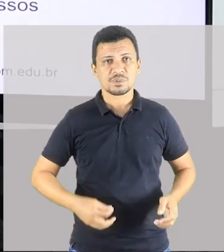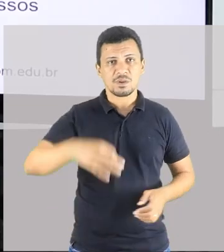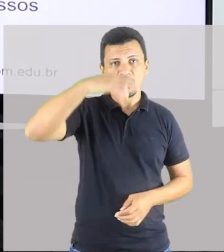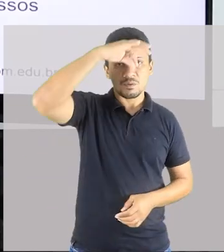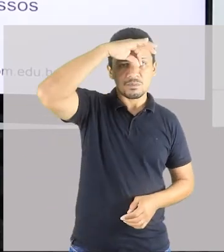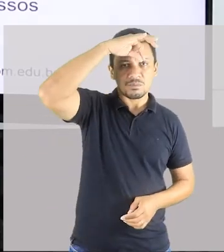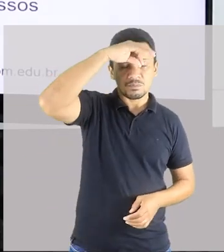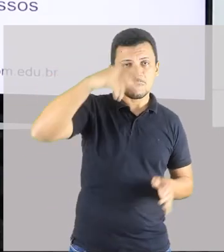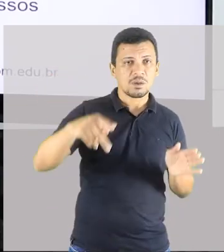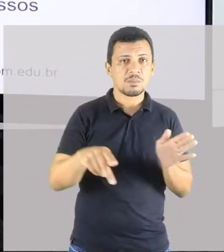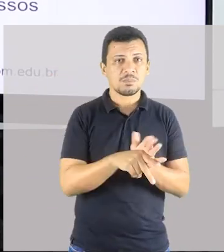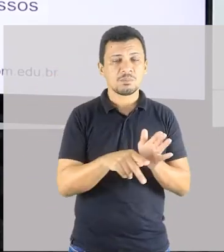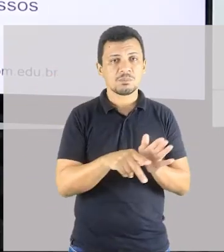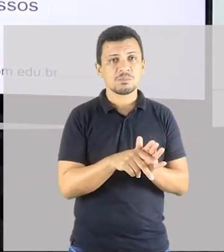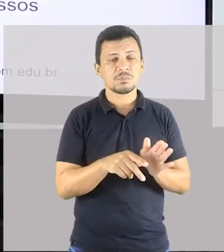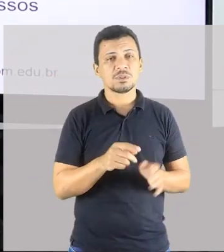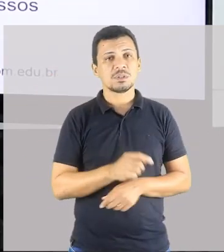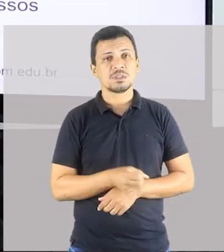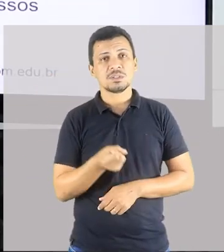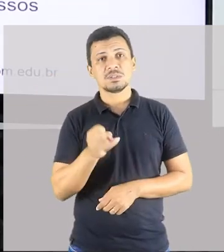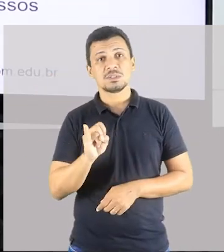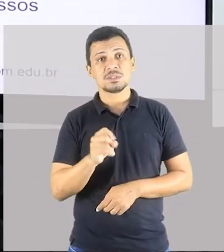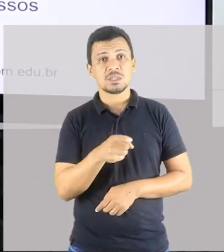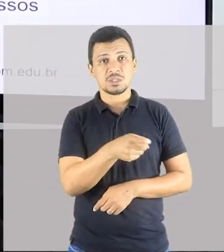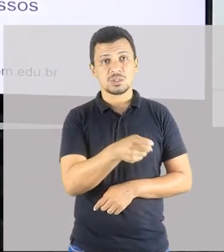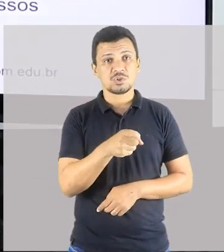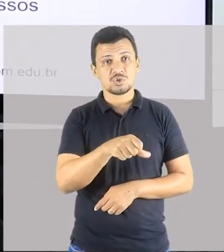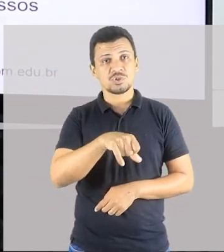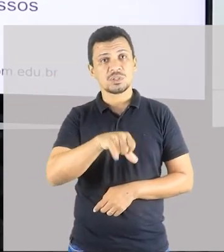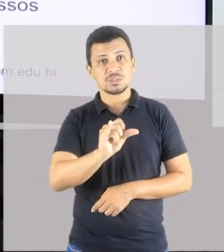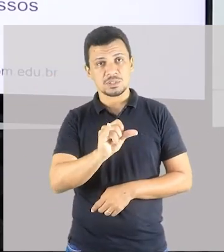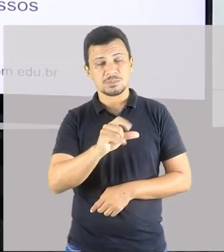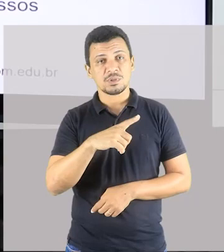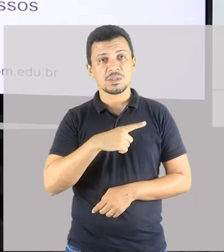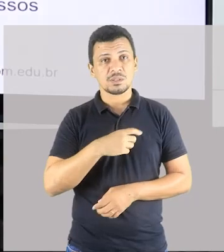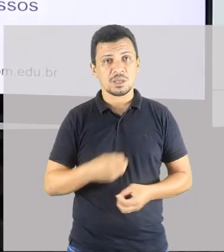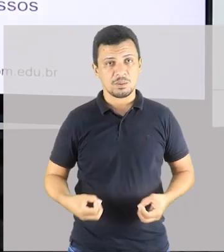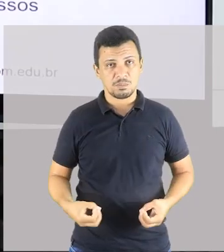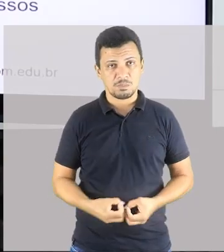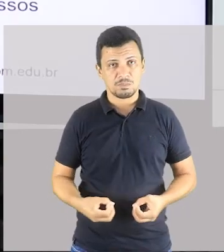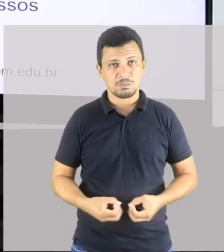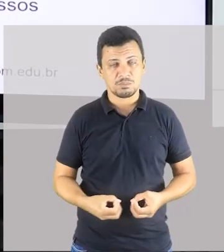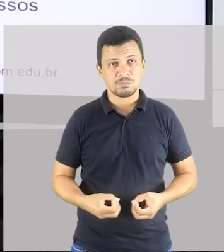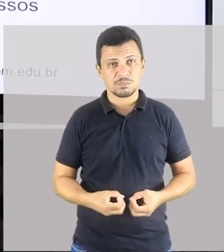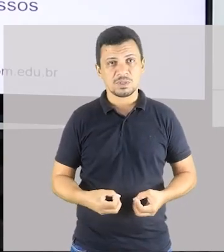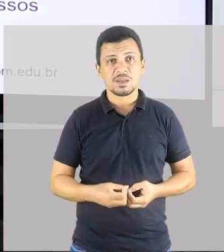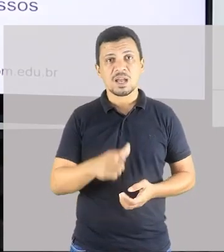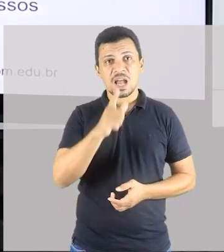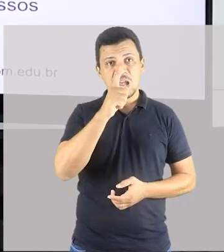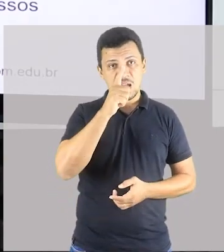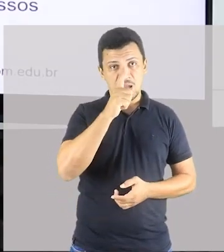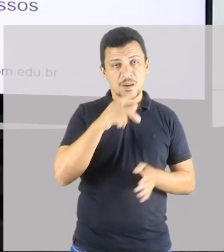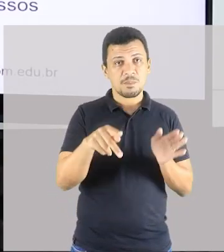femininos. Se ele for XY, ele vai ter órgãos reprodutivos masculinos e órgãos